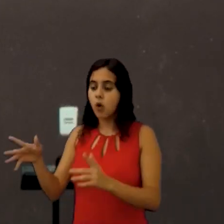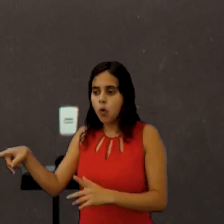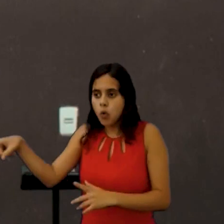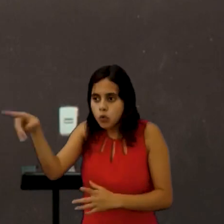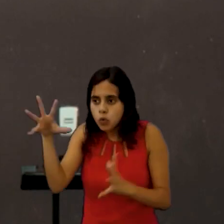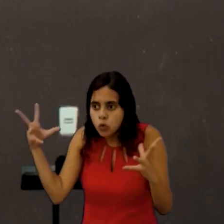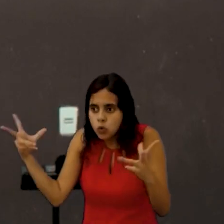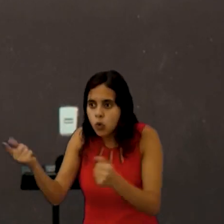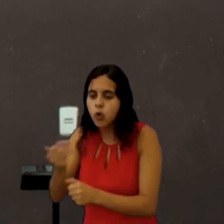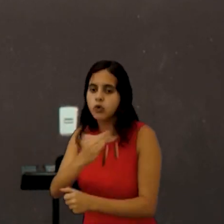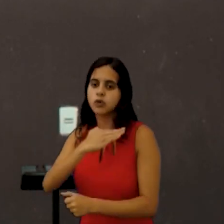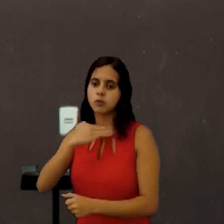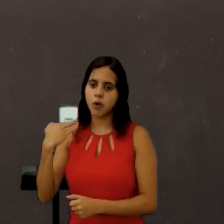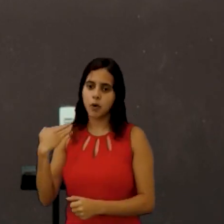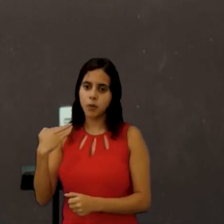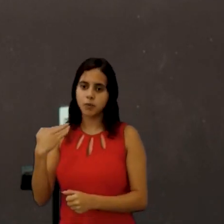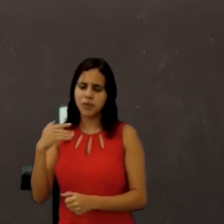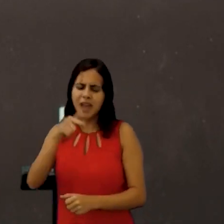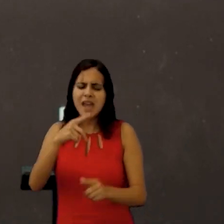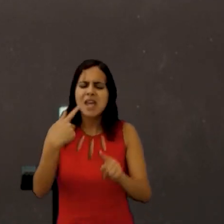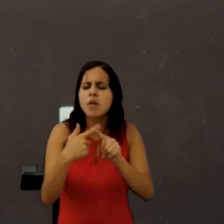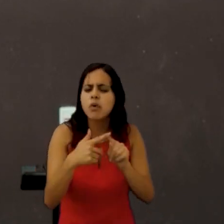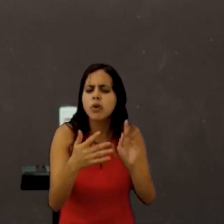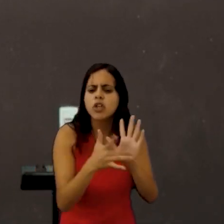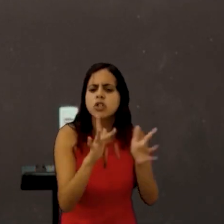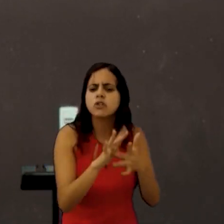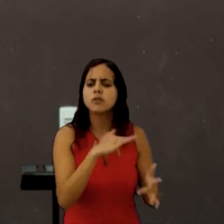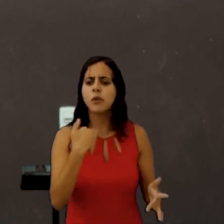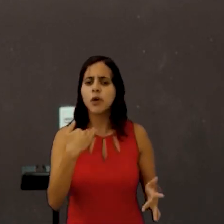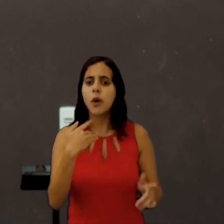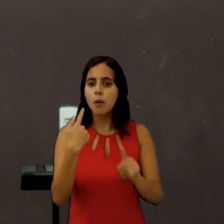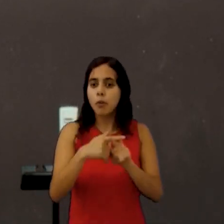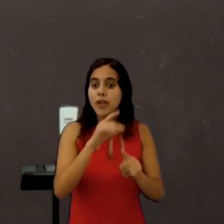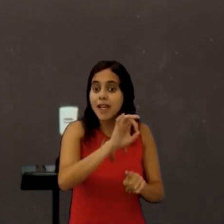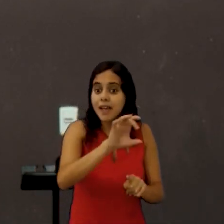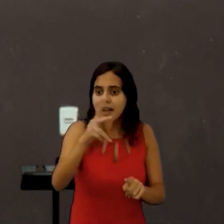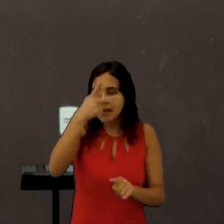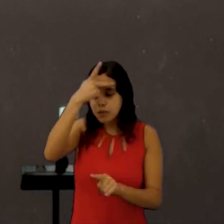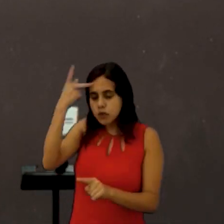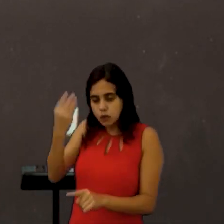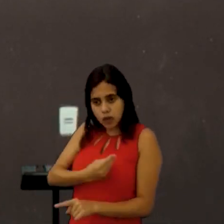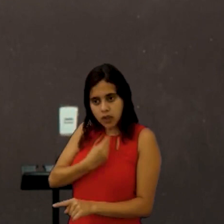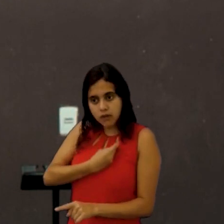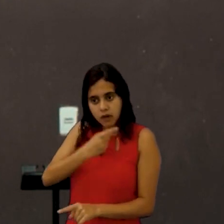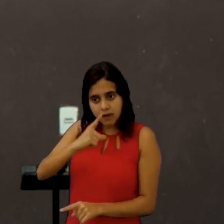os que vivem não vivam mais para si mesmos, mas para aquele